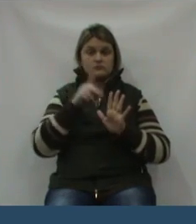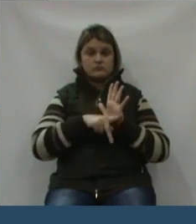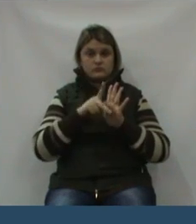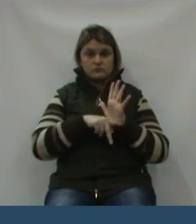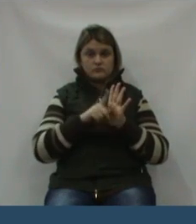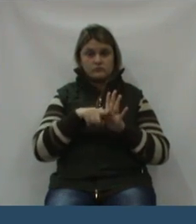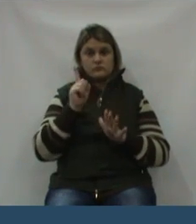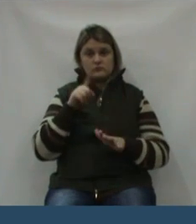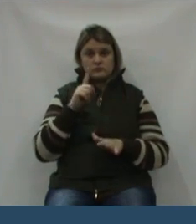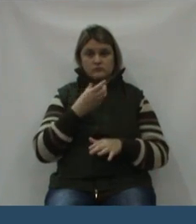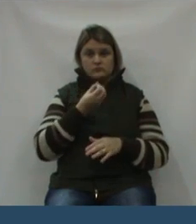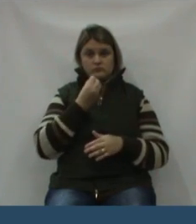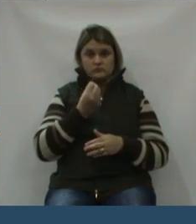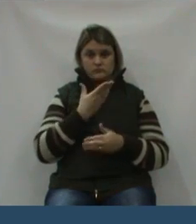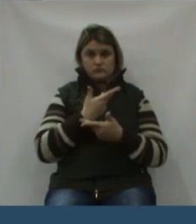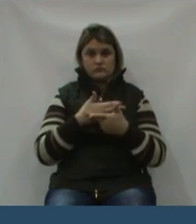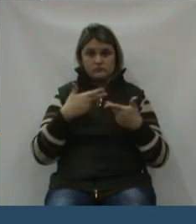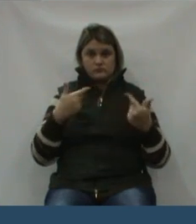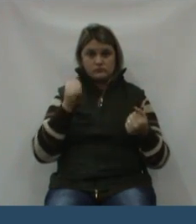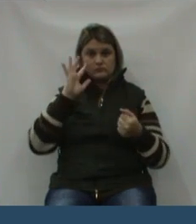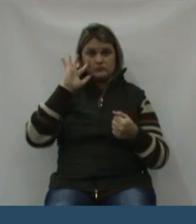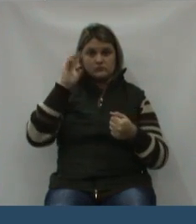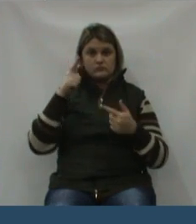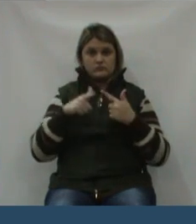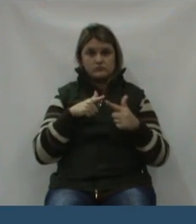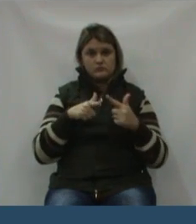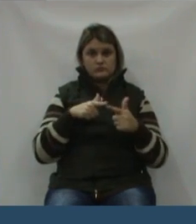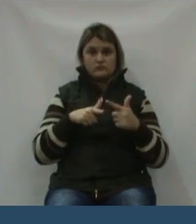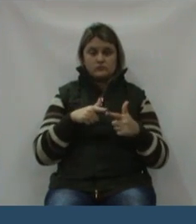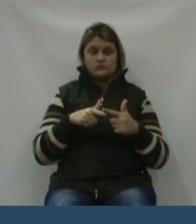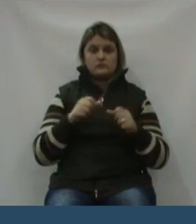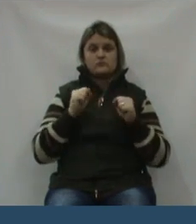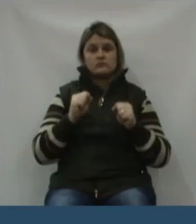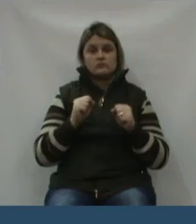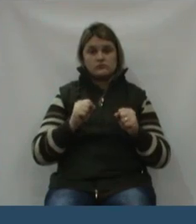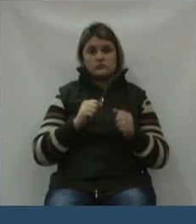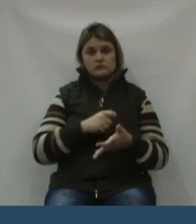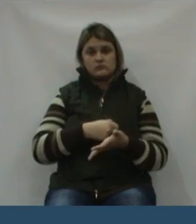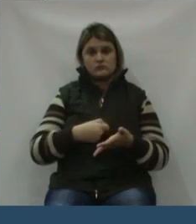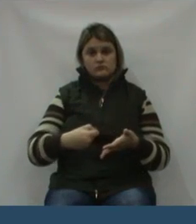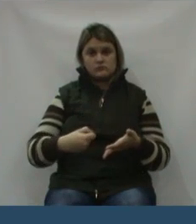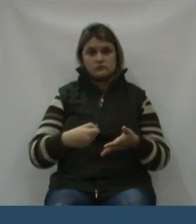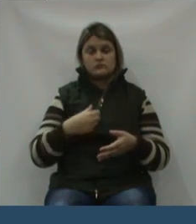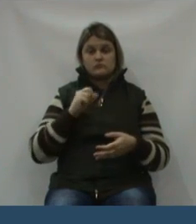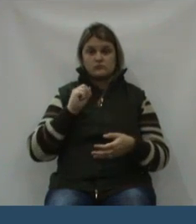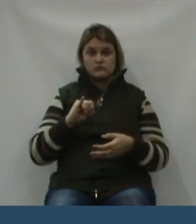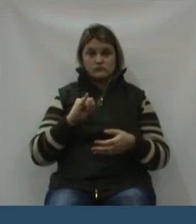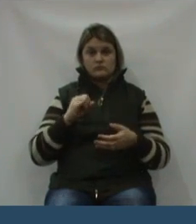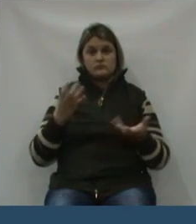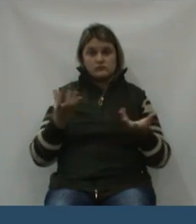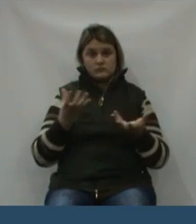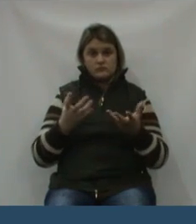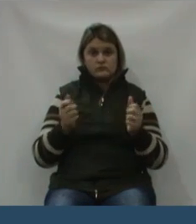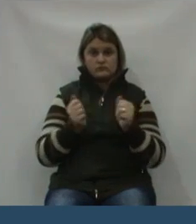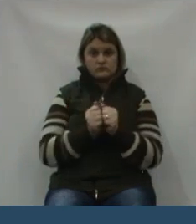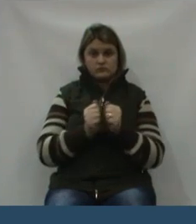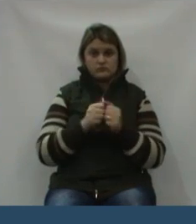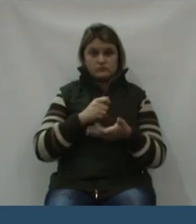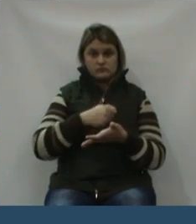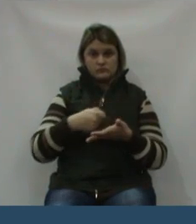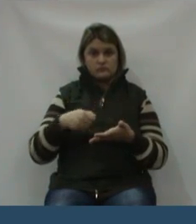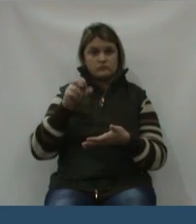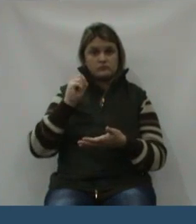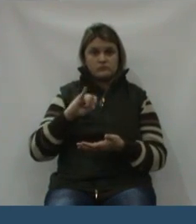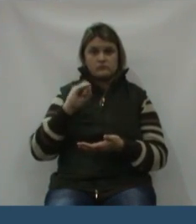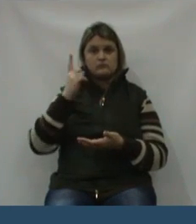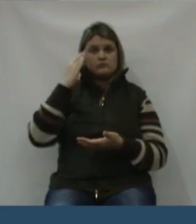projeto traz boas soluções, podem, se assim o quiserem, assinar junto. Se não